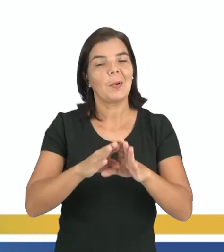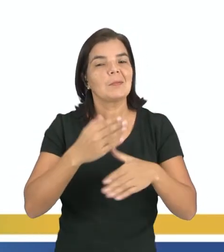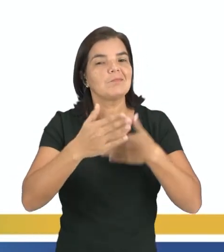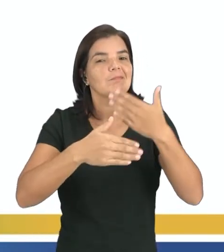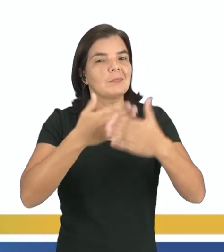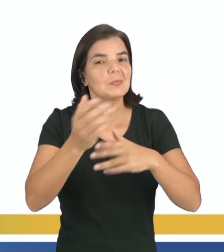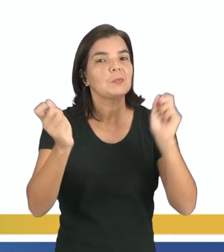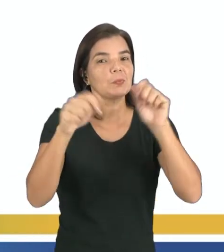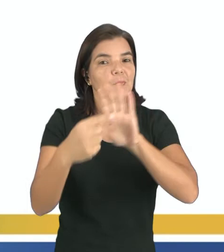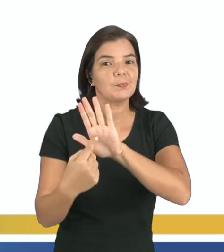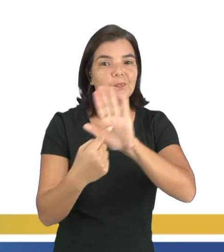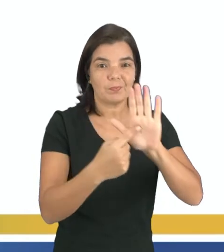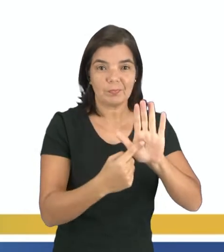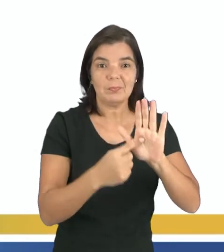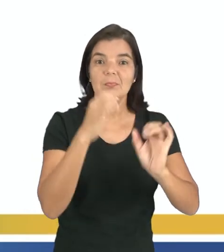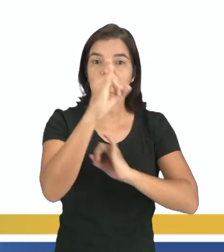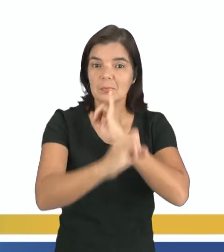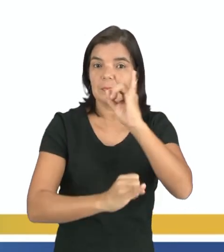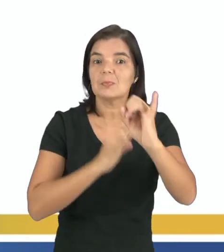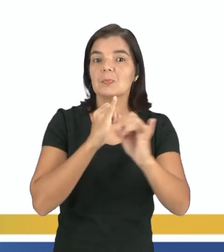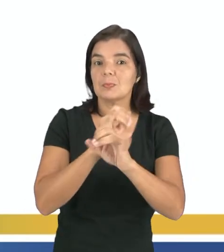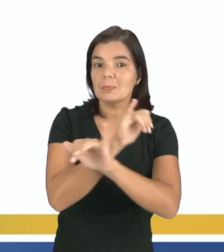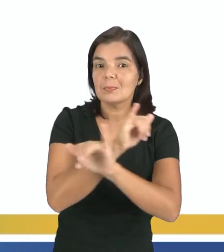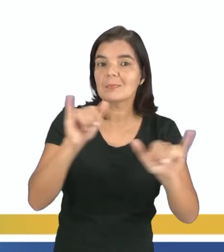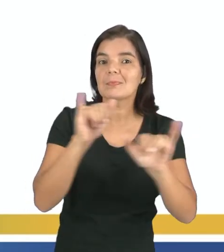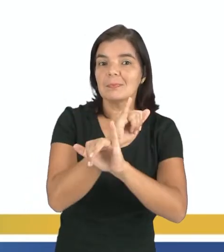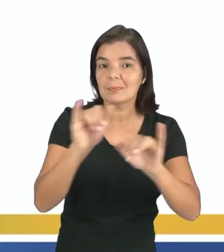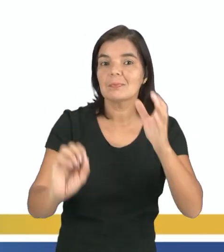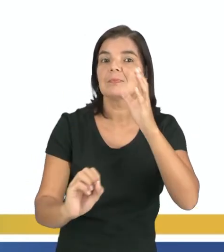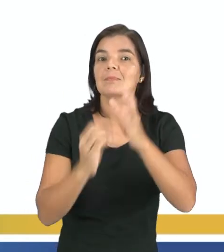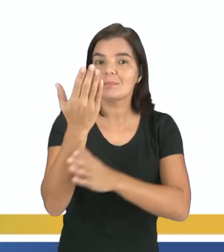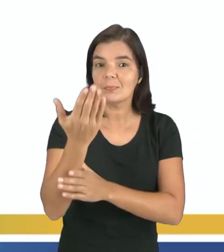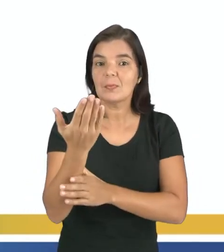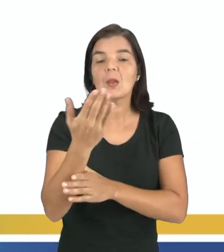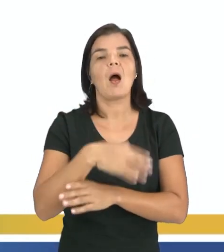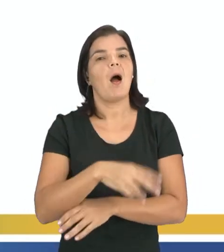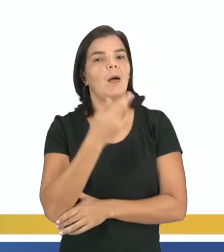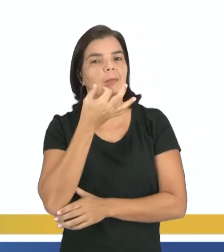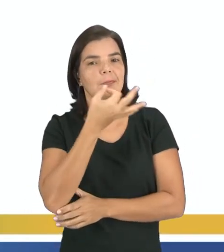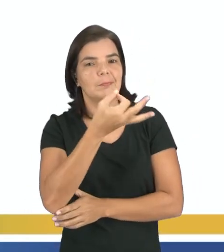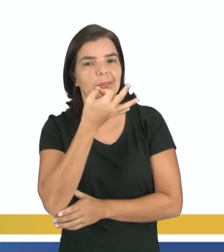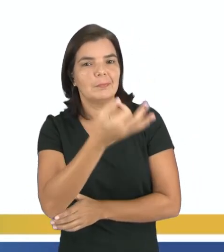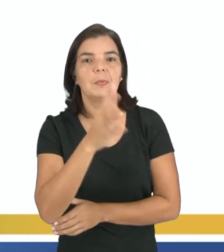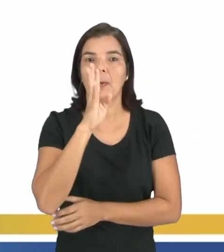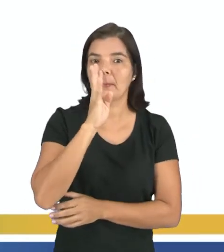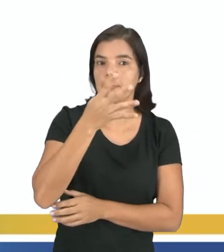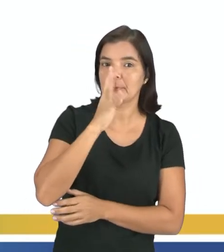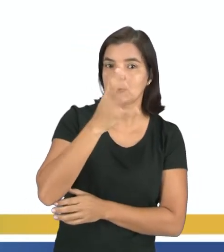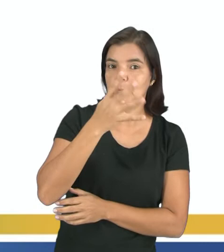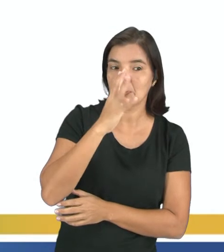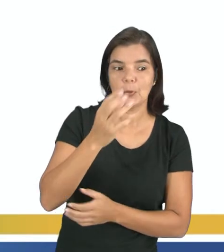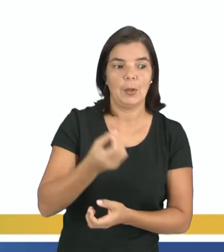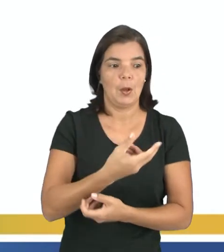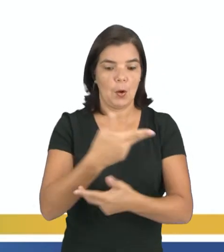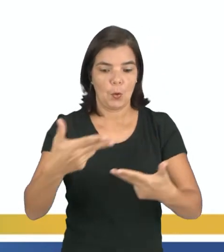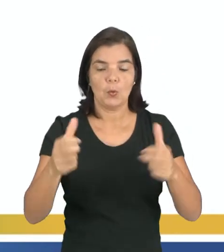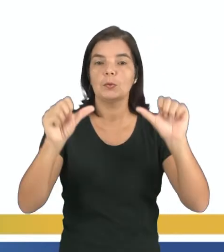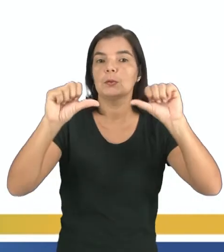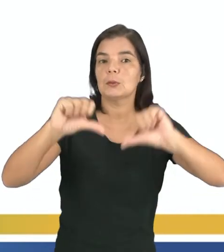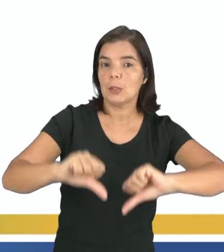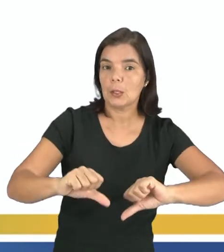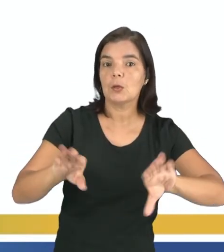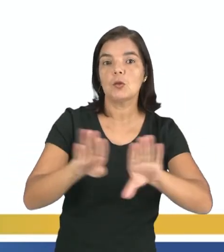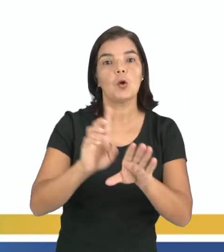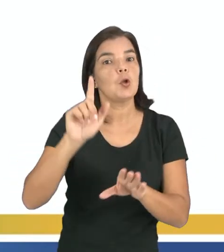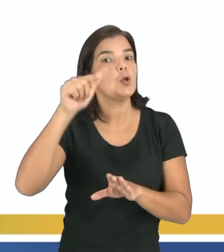vez postado na web, a informação estará sujeita a comentários, críticas, efeitos negativos e outros